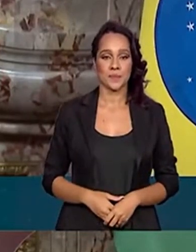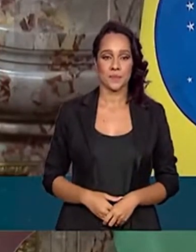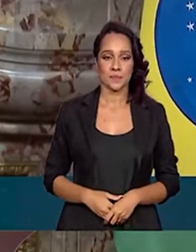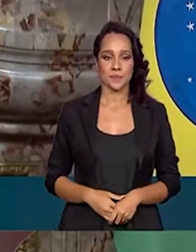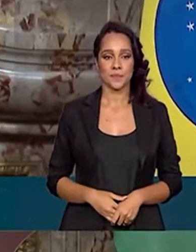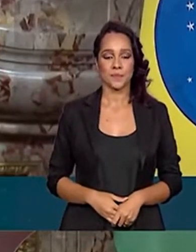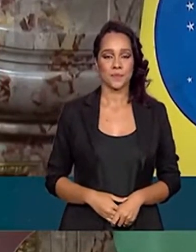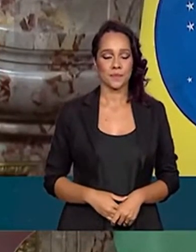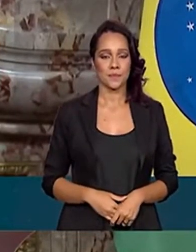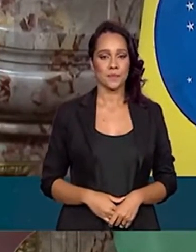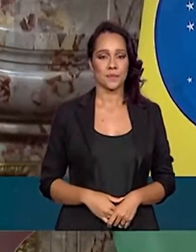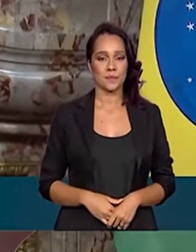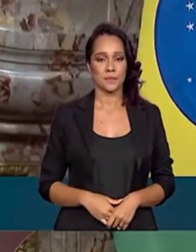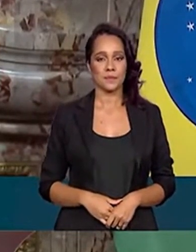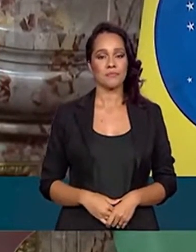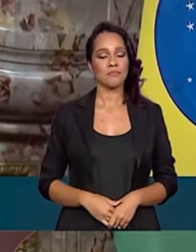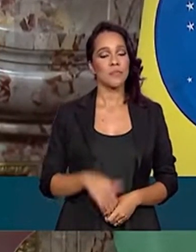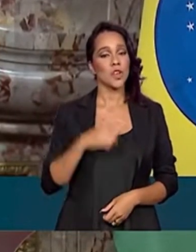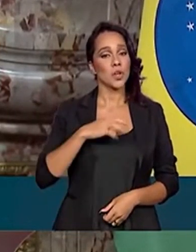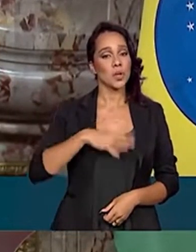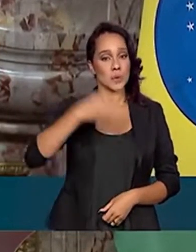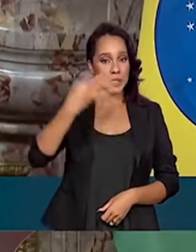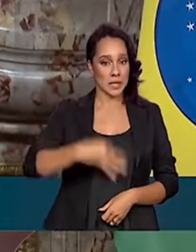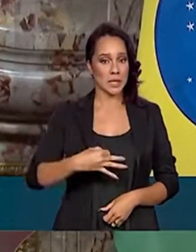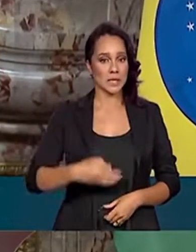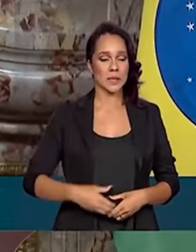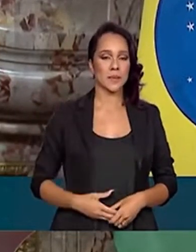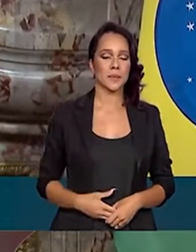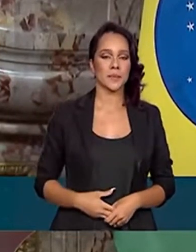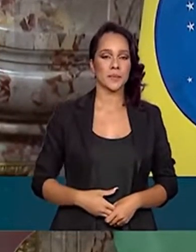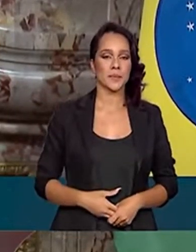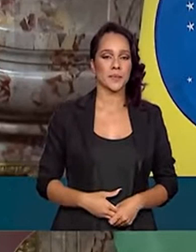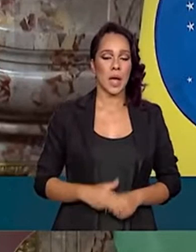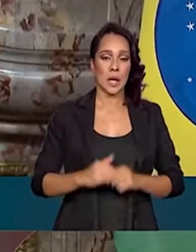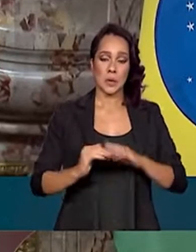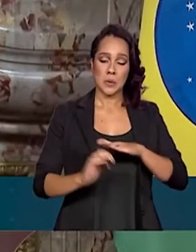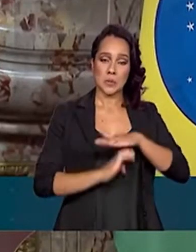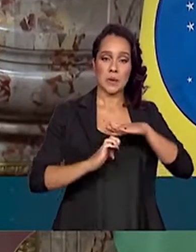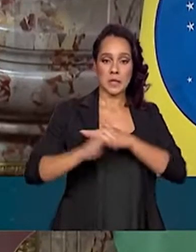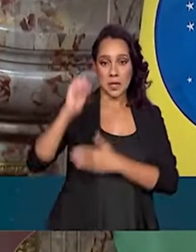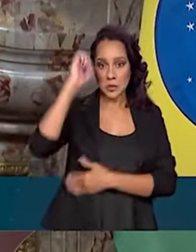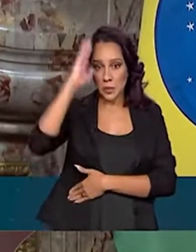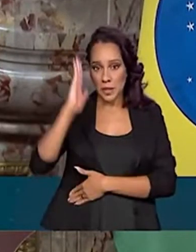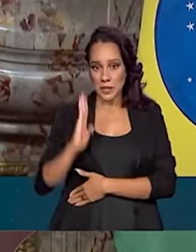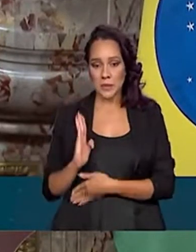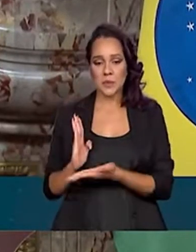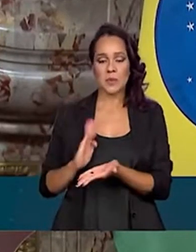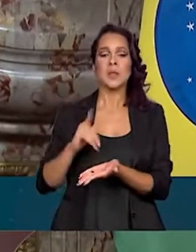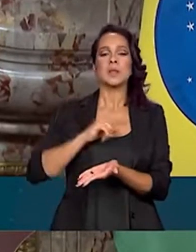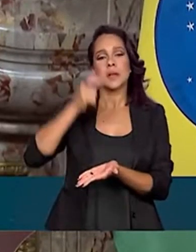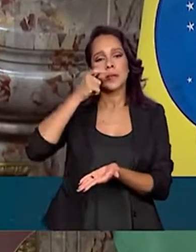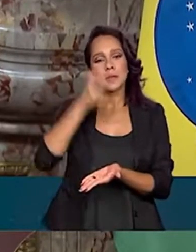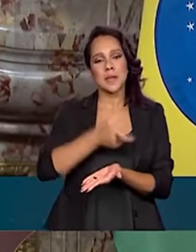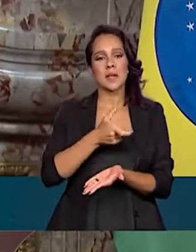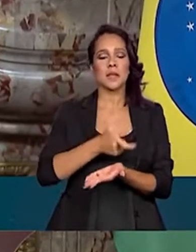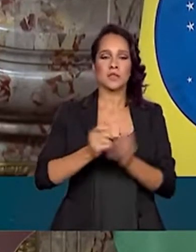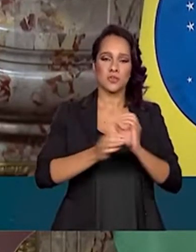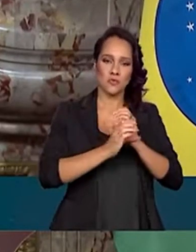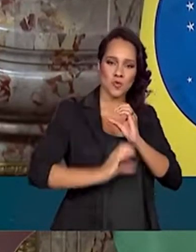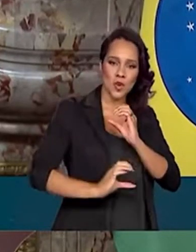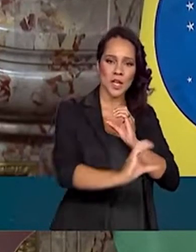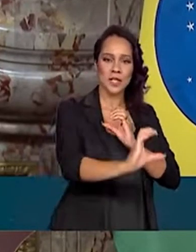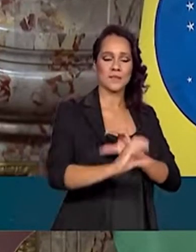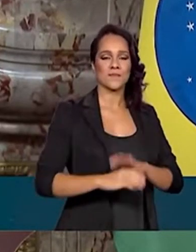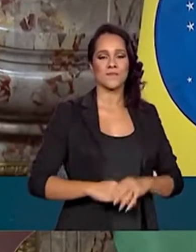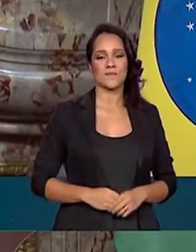menos condições em determinados momentos históricos. E estou seguro que os empresários brasileiros tem interesse no gasoduto. Que